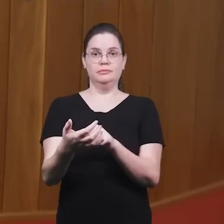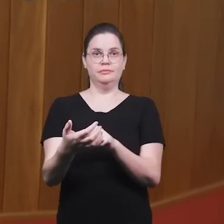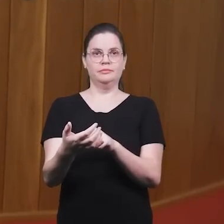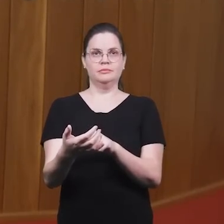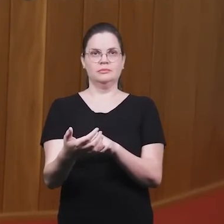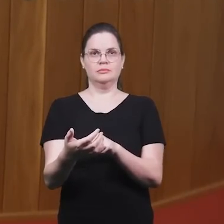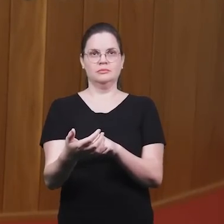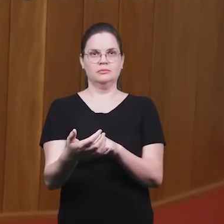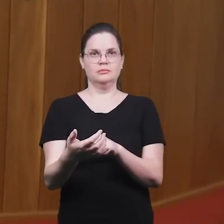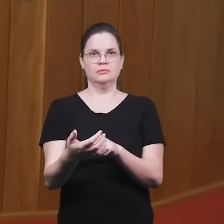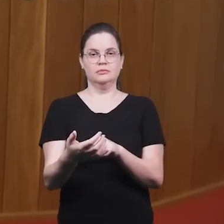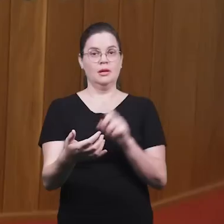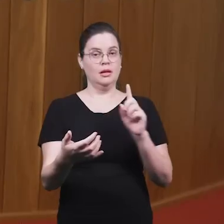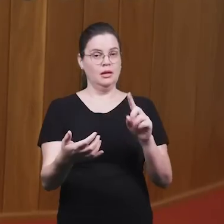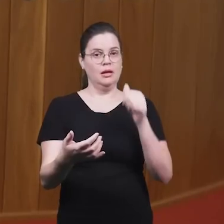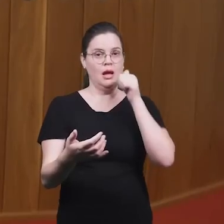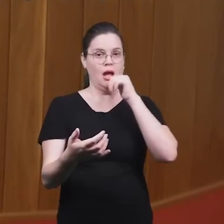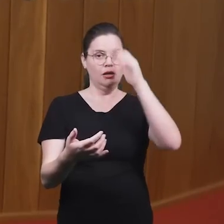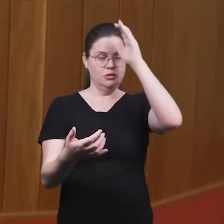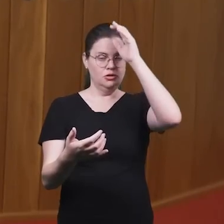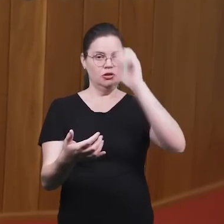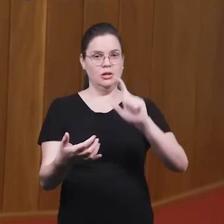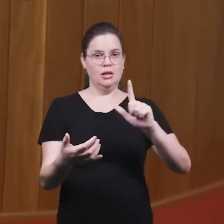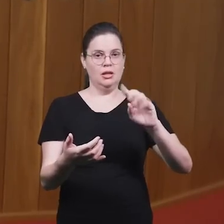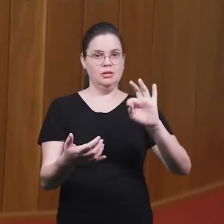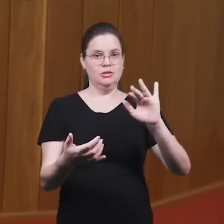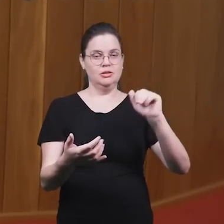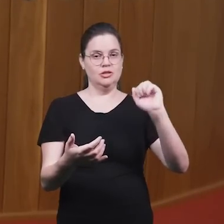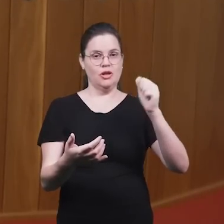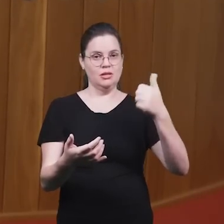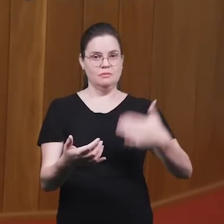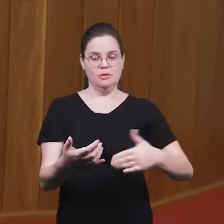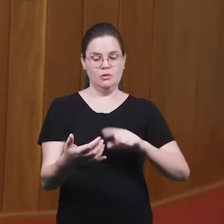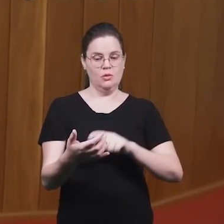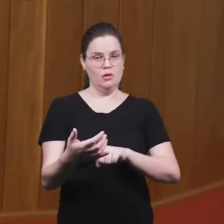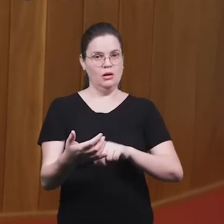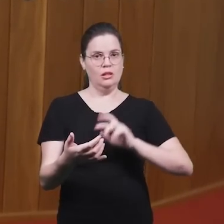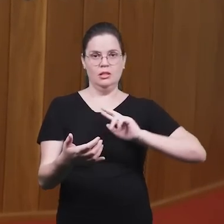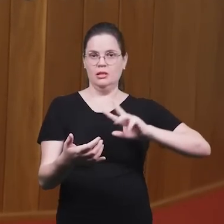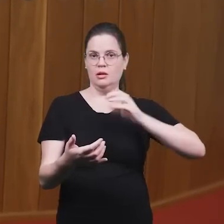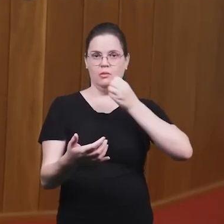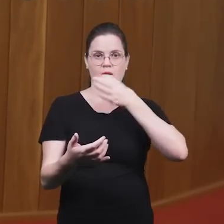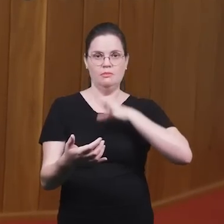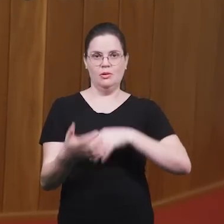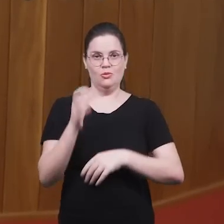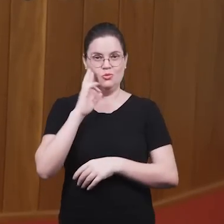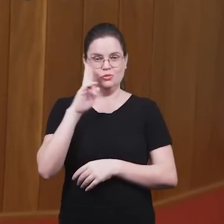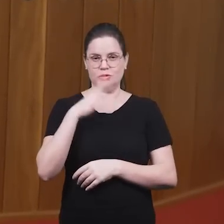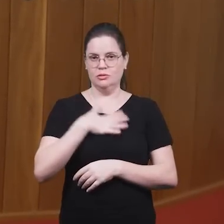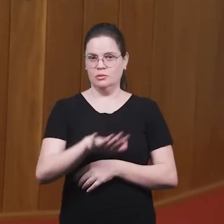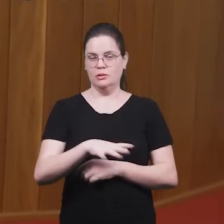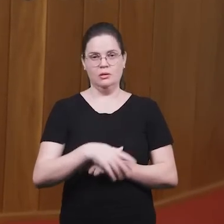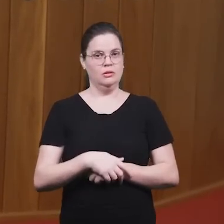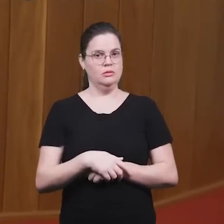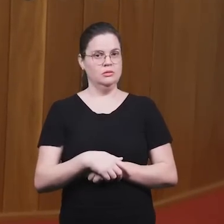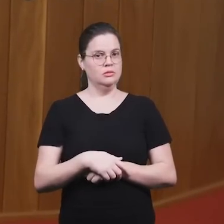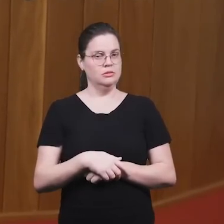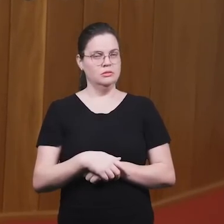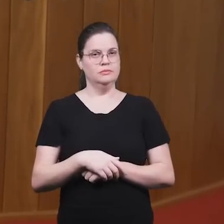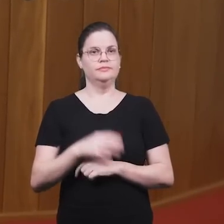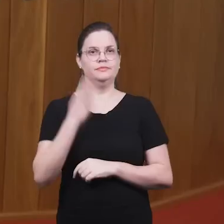coisas que a tia Letícia falou, que não agrada o Senhor, que não glorifica o Senhor.